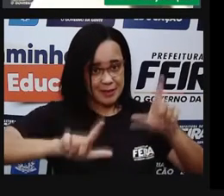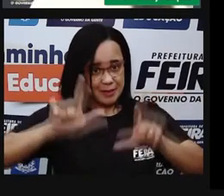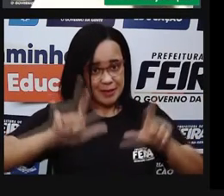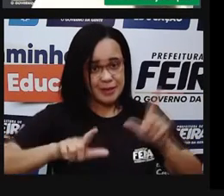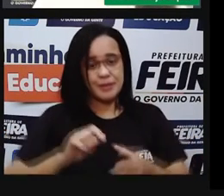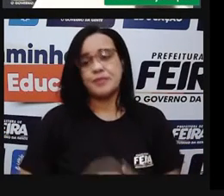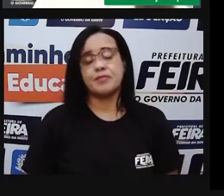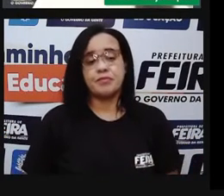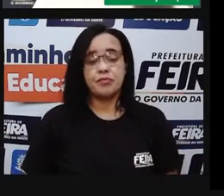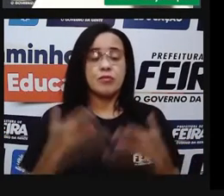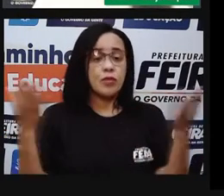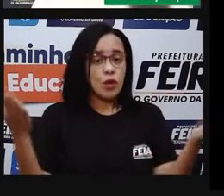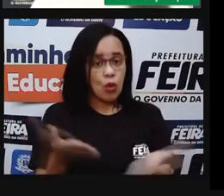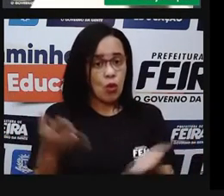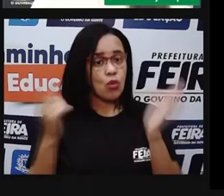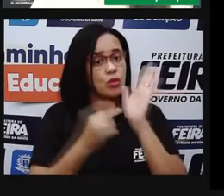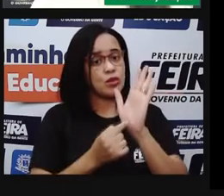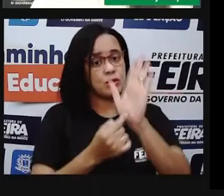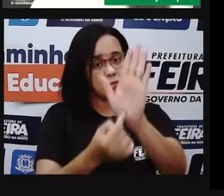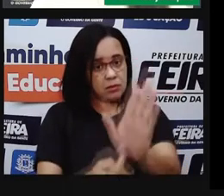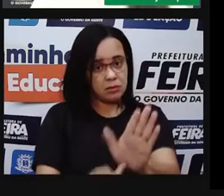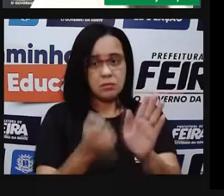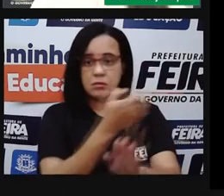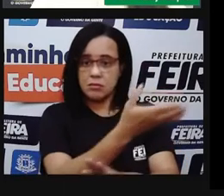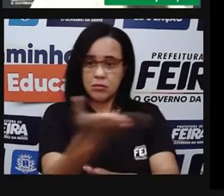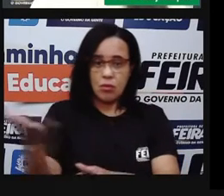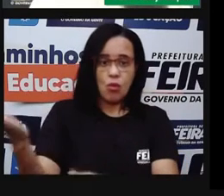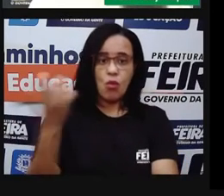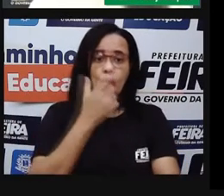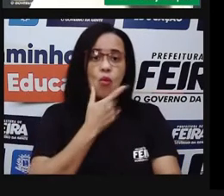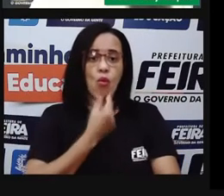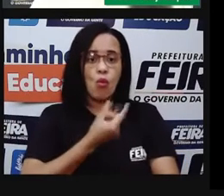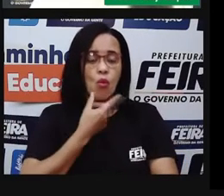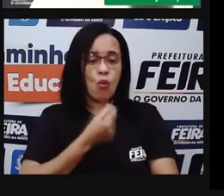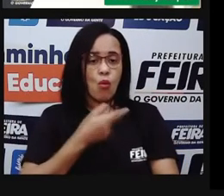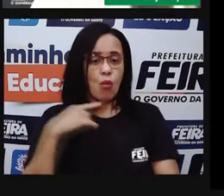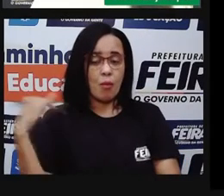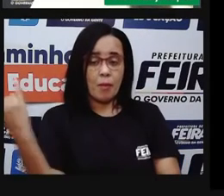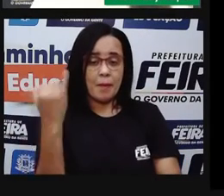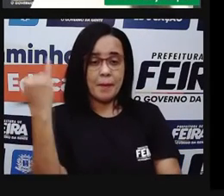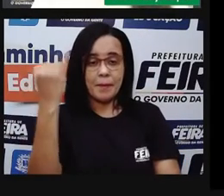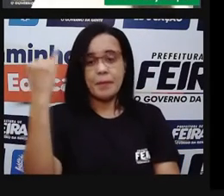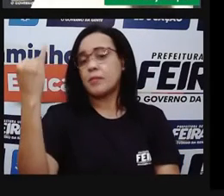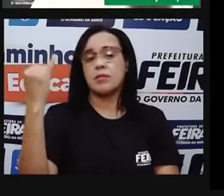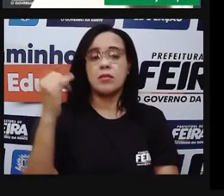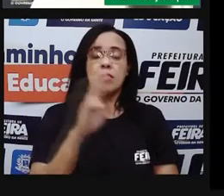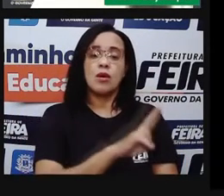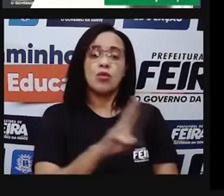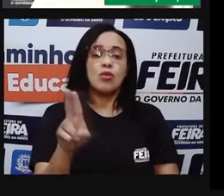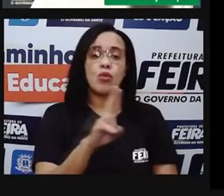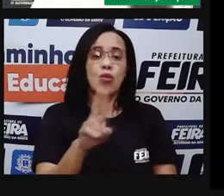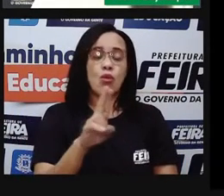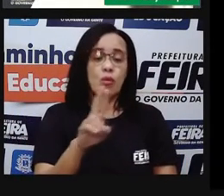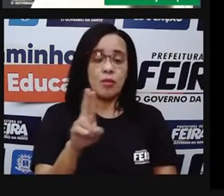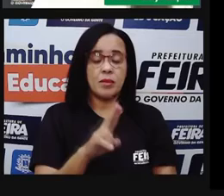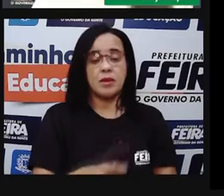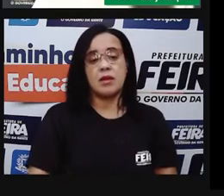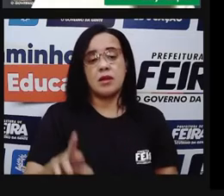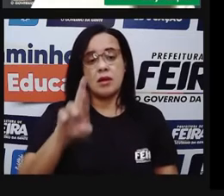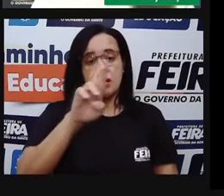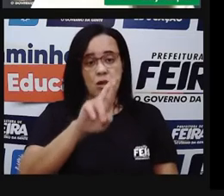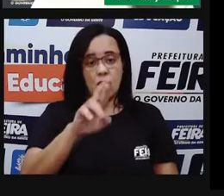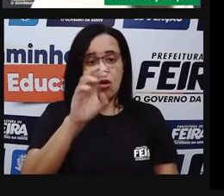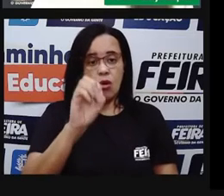Vocês conhecem, gente, esse artista? Roberval é de nossa terra. Roberval é de Feira de